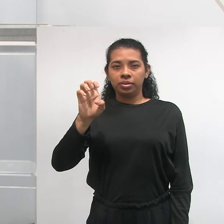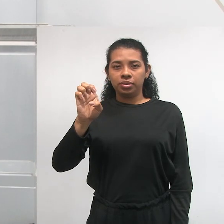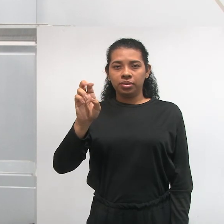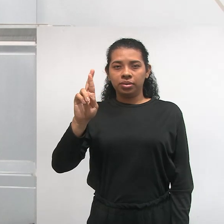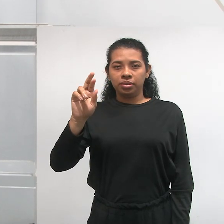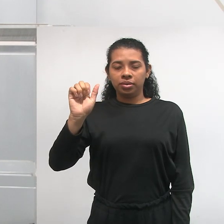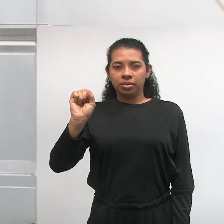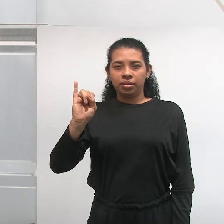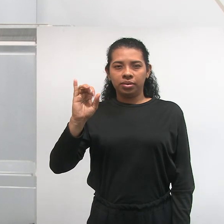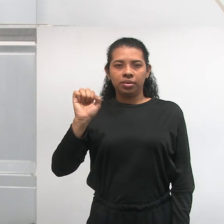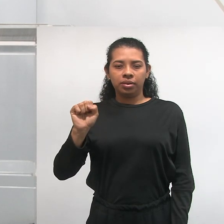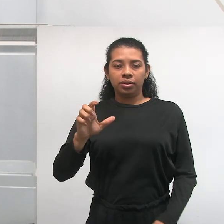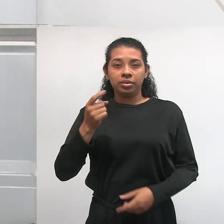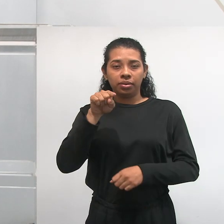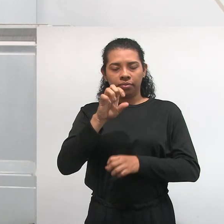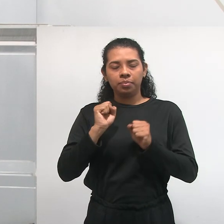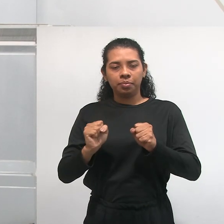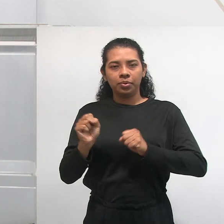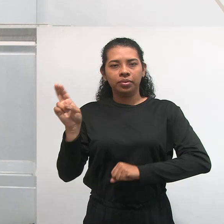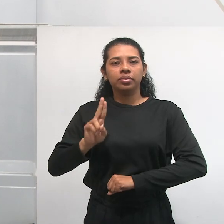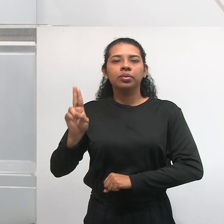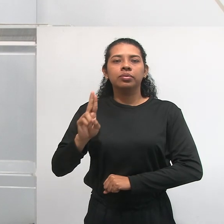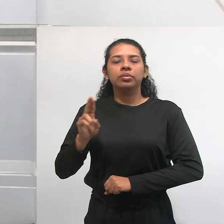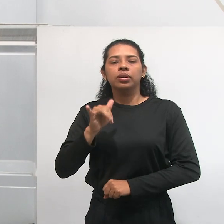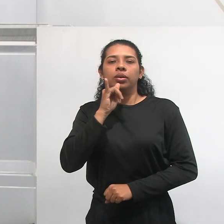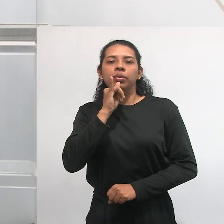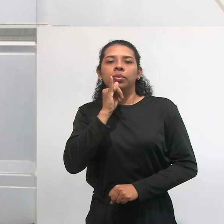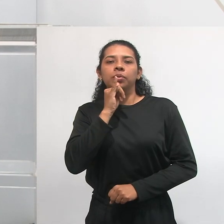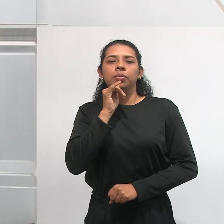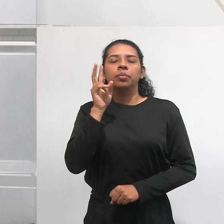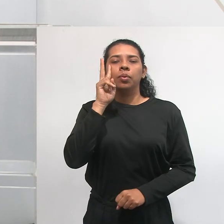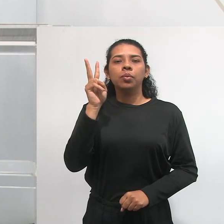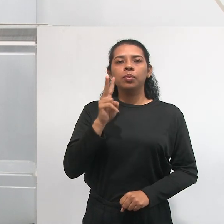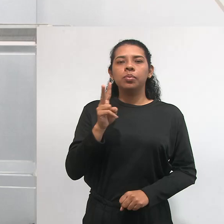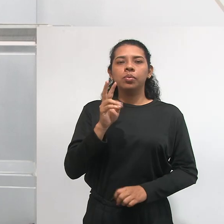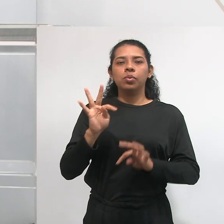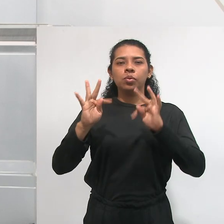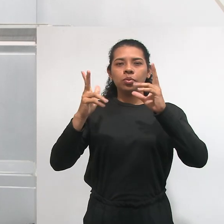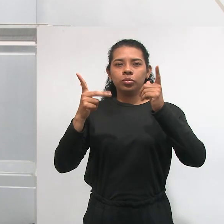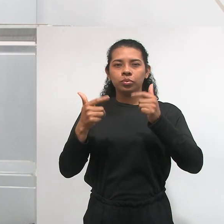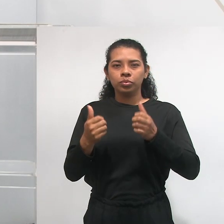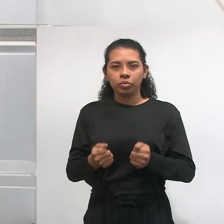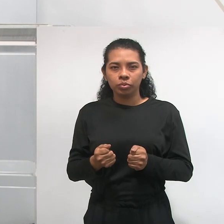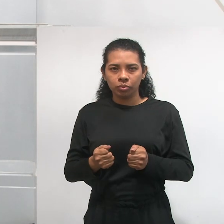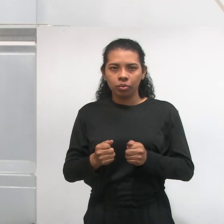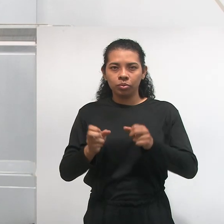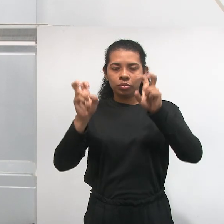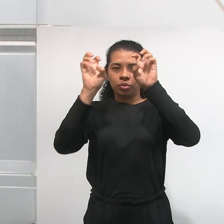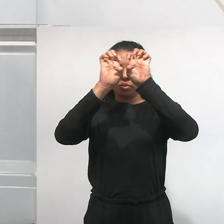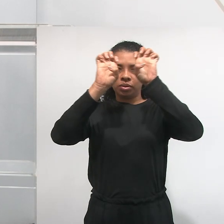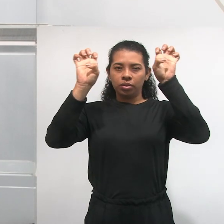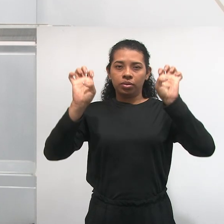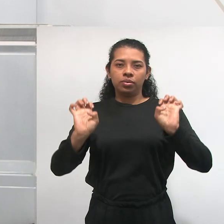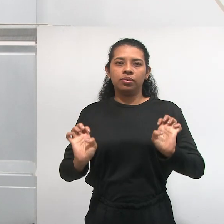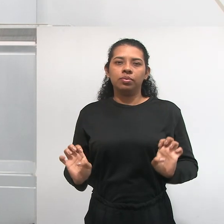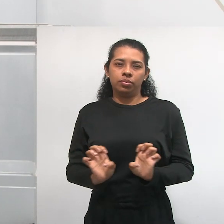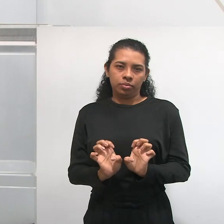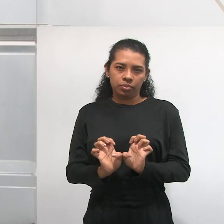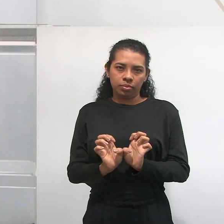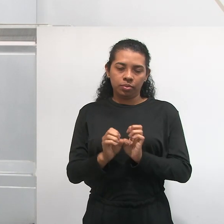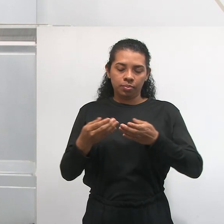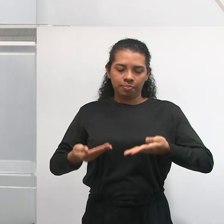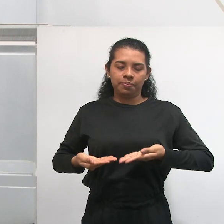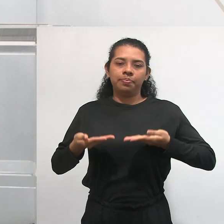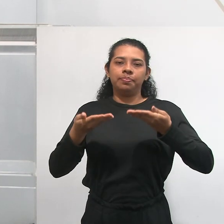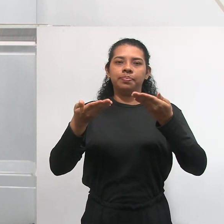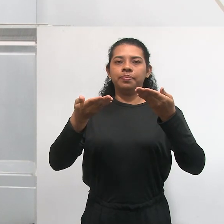esse modelo através da tua temática, tá bom? O passo a passo, a estrutura física do material que